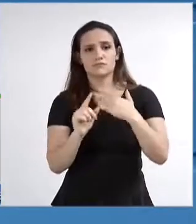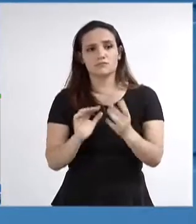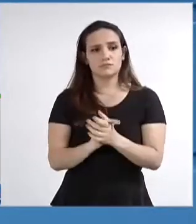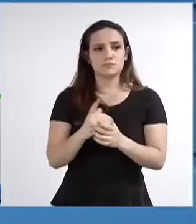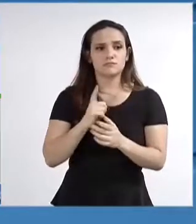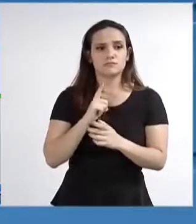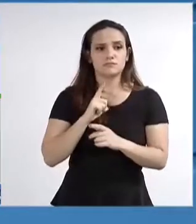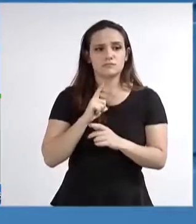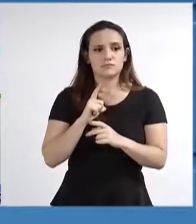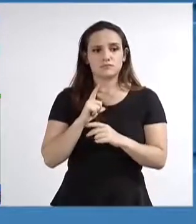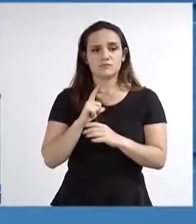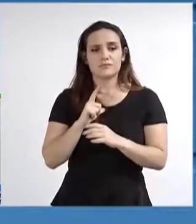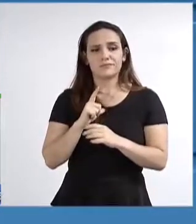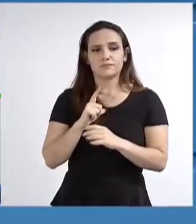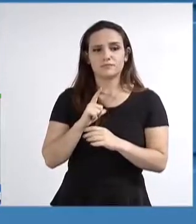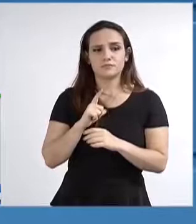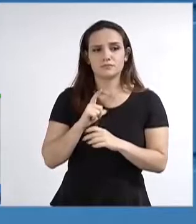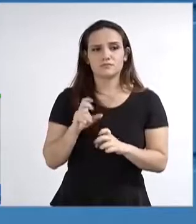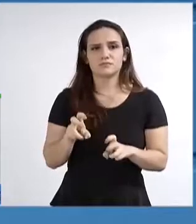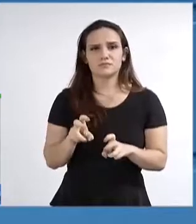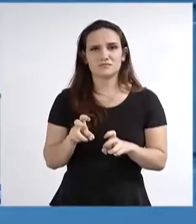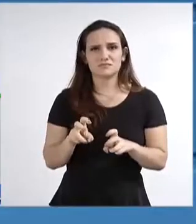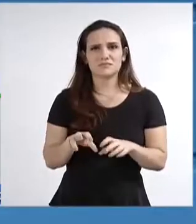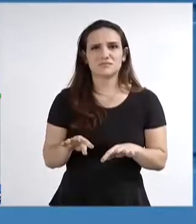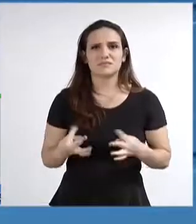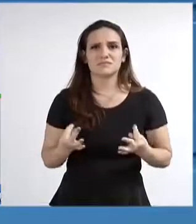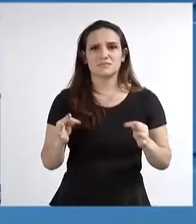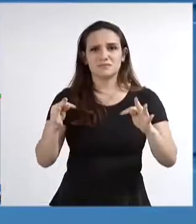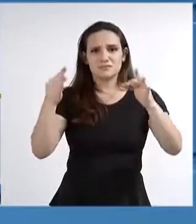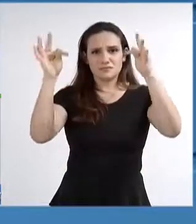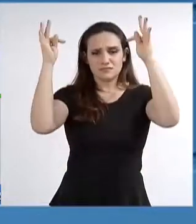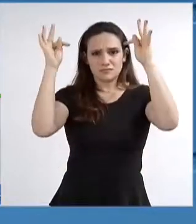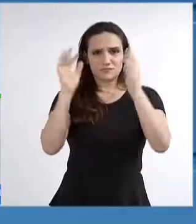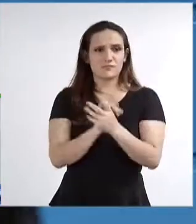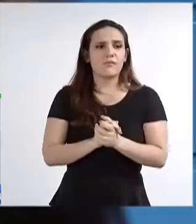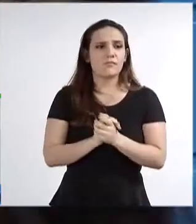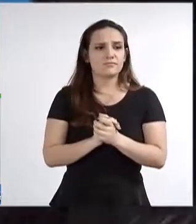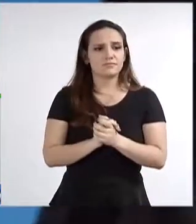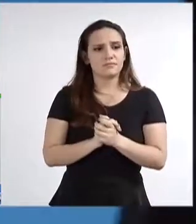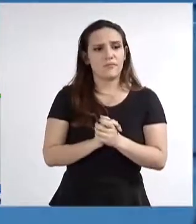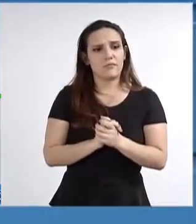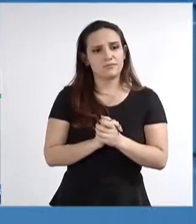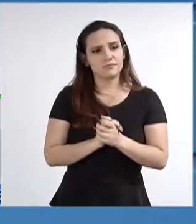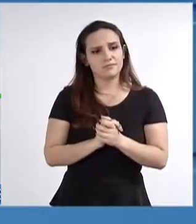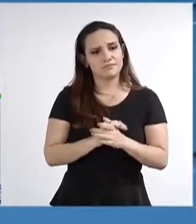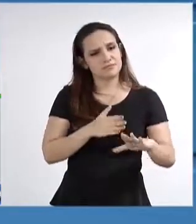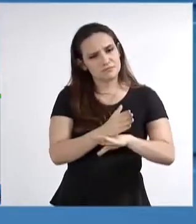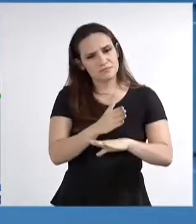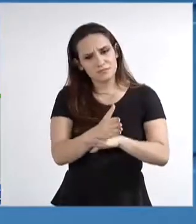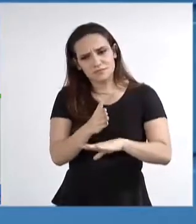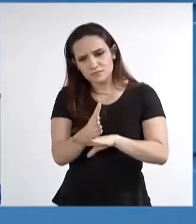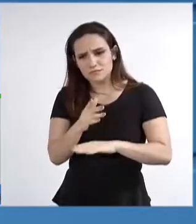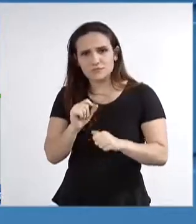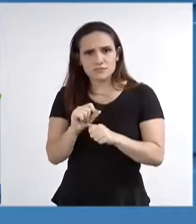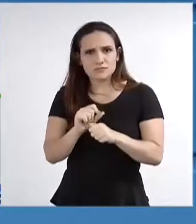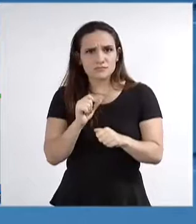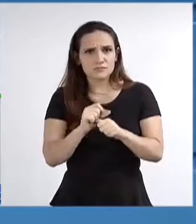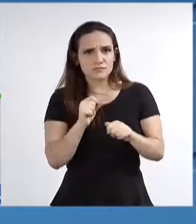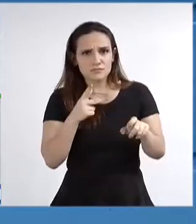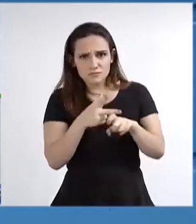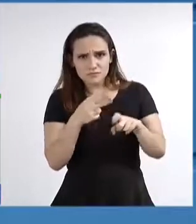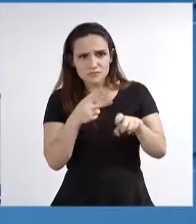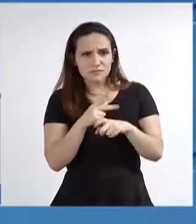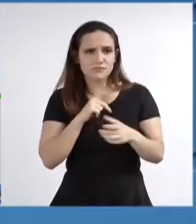equipamento que fora instalado em várias regiões de Mato Grosso do Sul. Eu imagino, se não tivesse feito esse